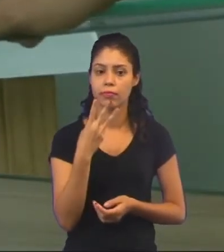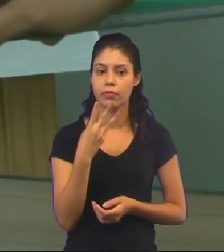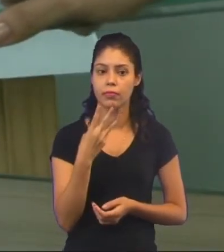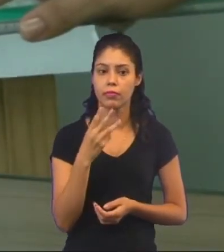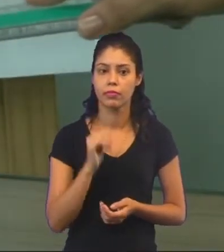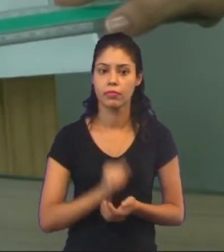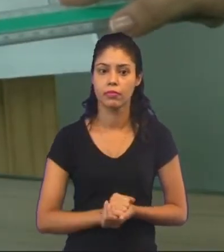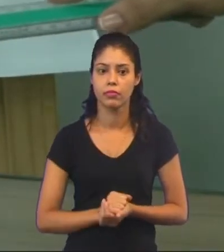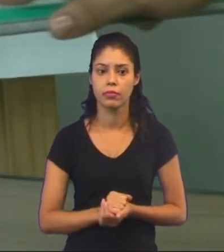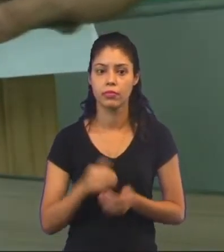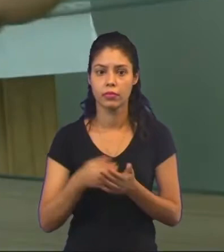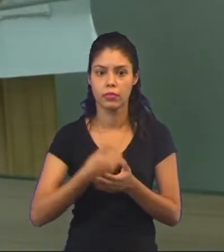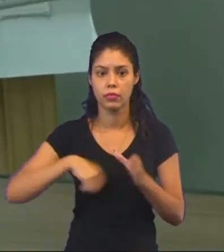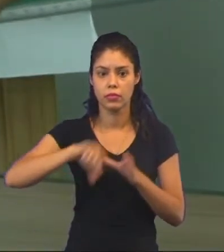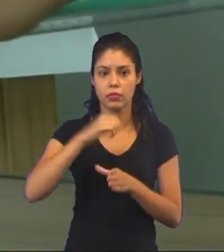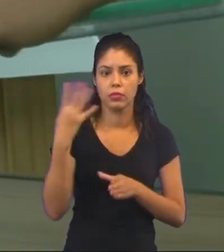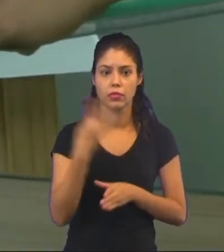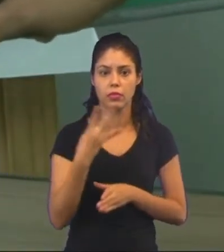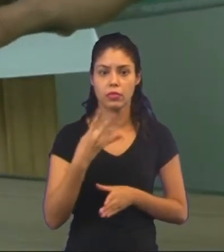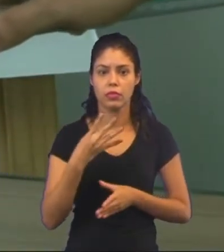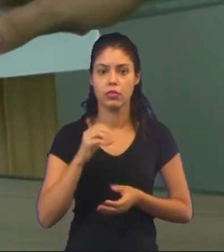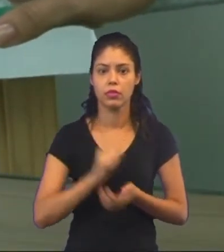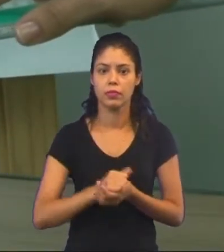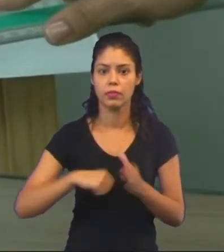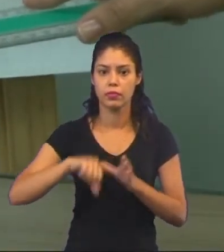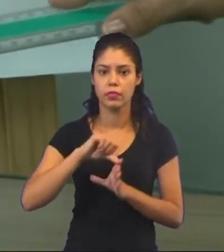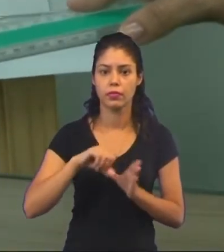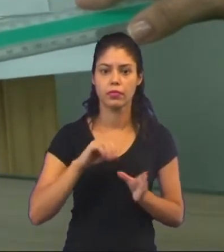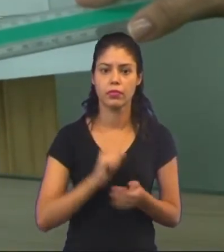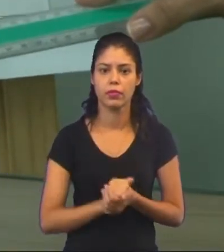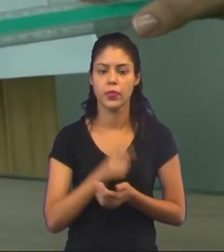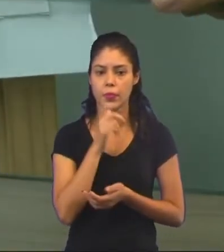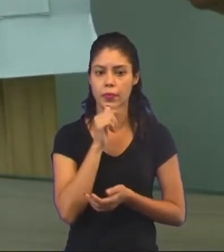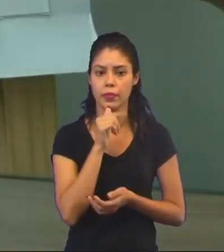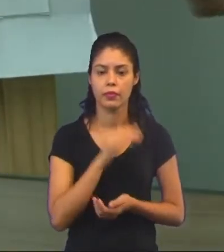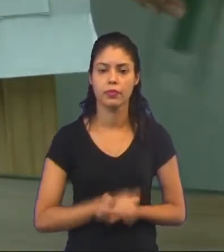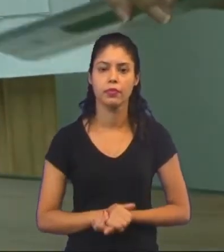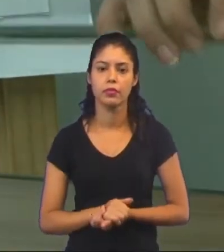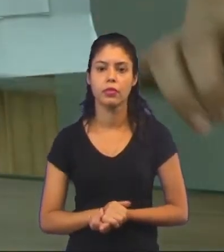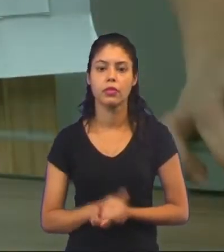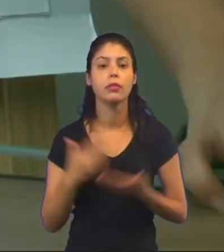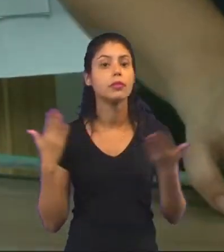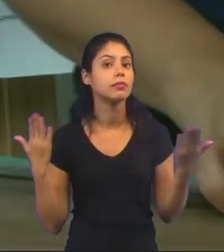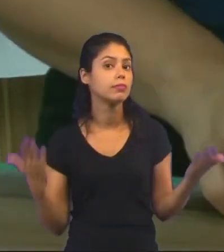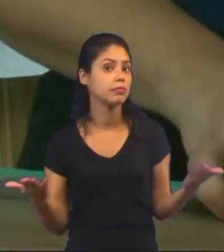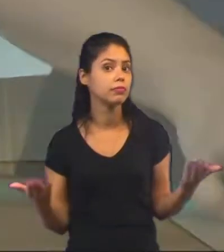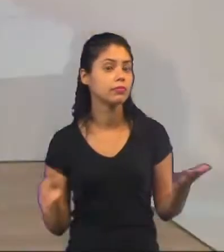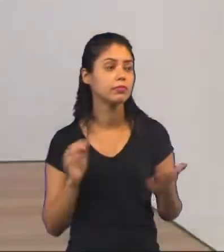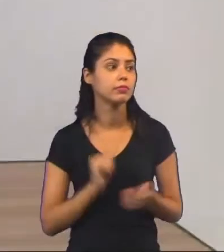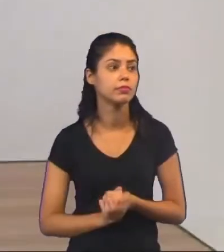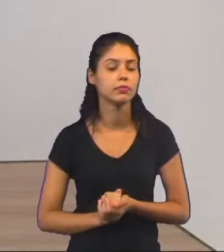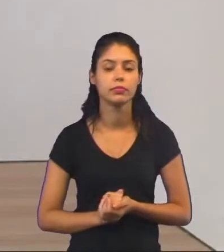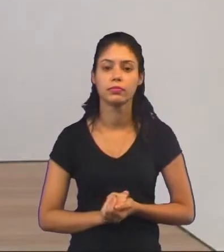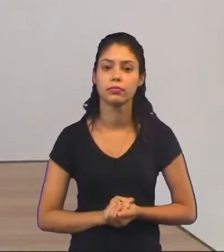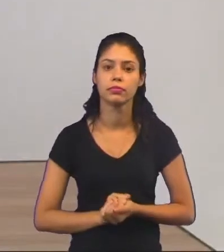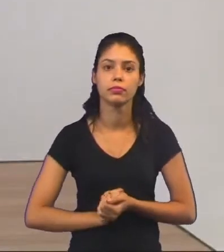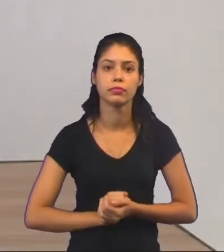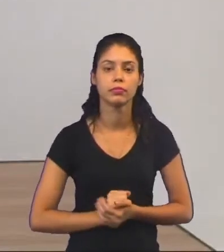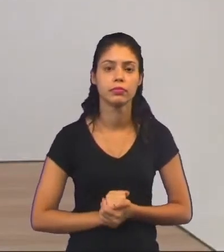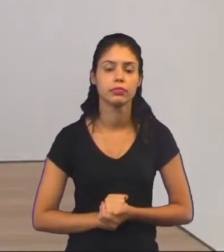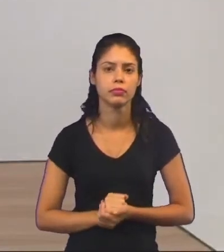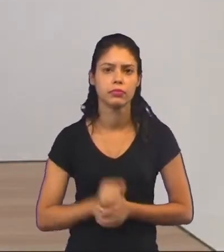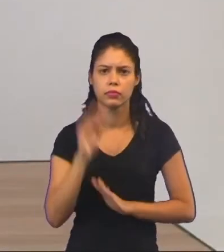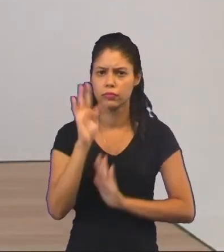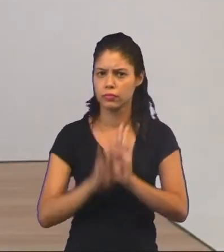4 colheres de sopa de óleo, 4 colheres de sopa de água. E aí, turma?